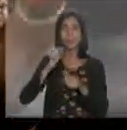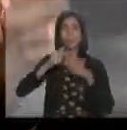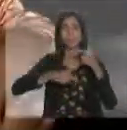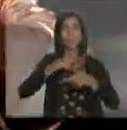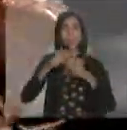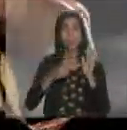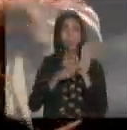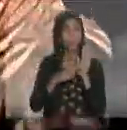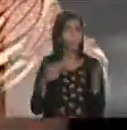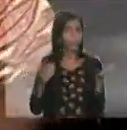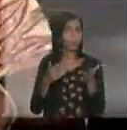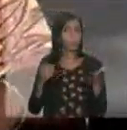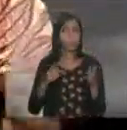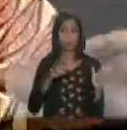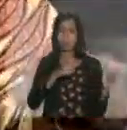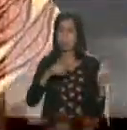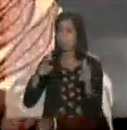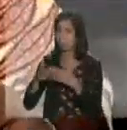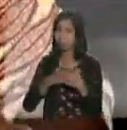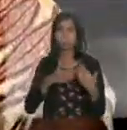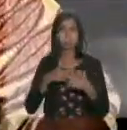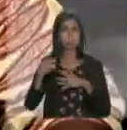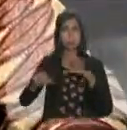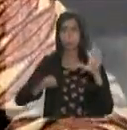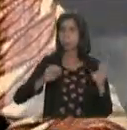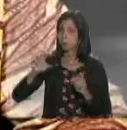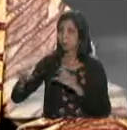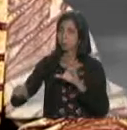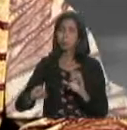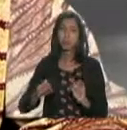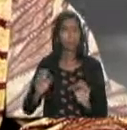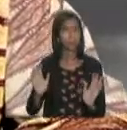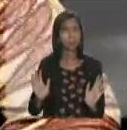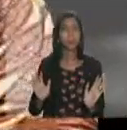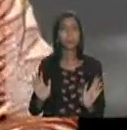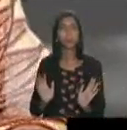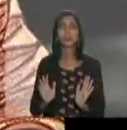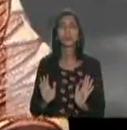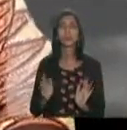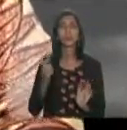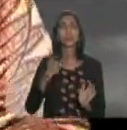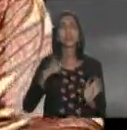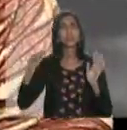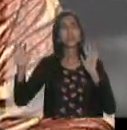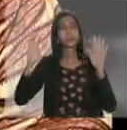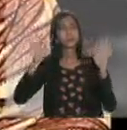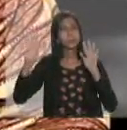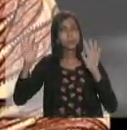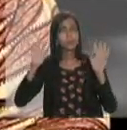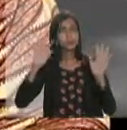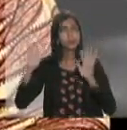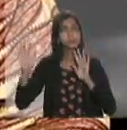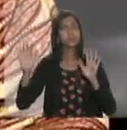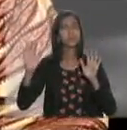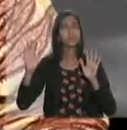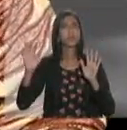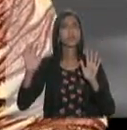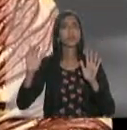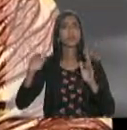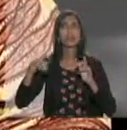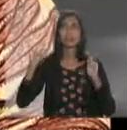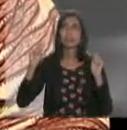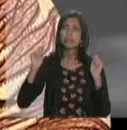arte. Hoje em dia eu já pego onde tiver, tal, eu já pego e tal. E eu pensando, né, assim,